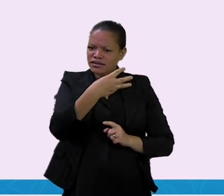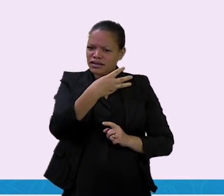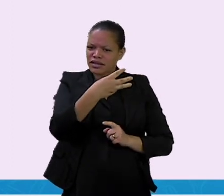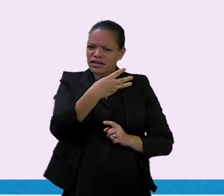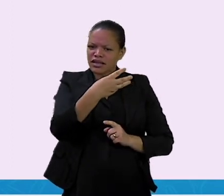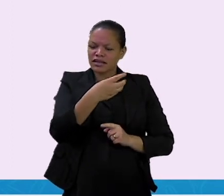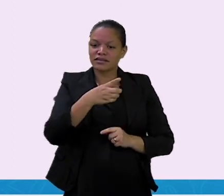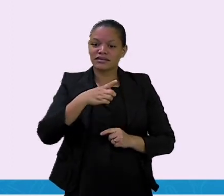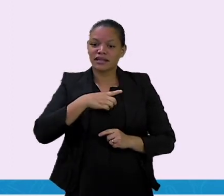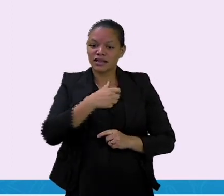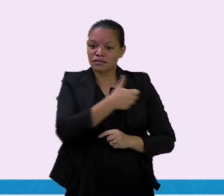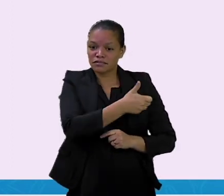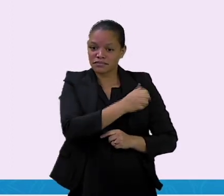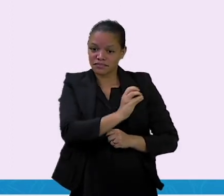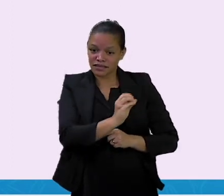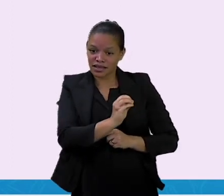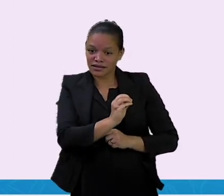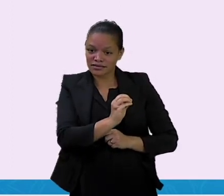3, 10.